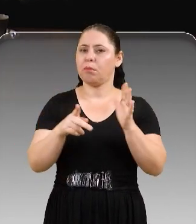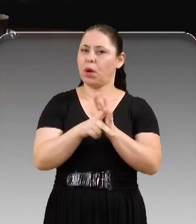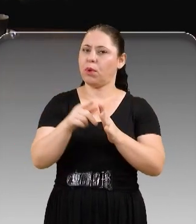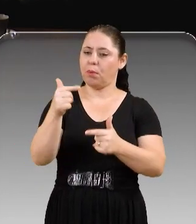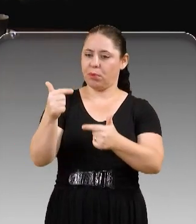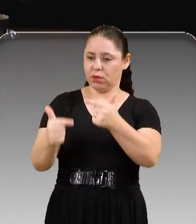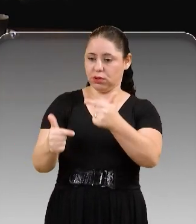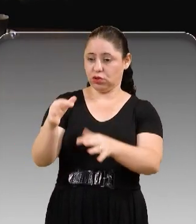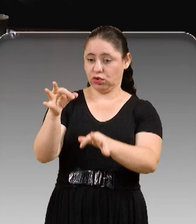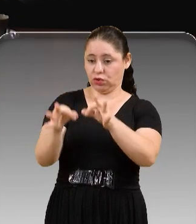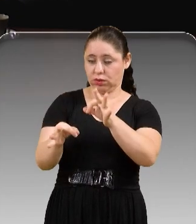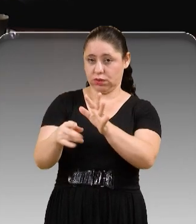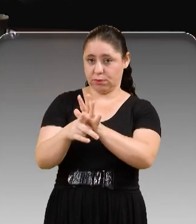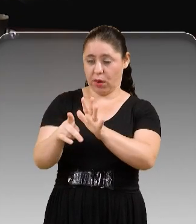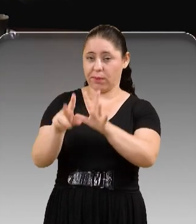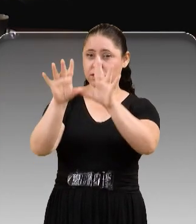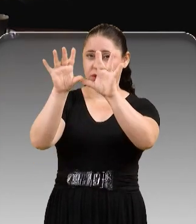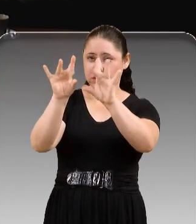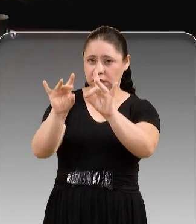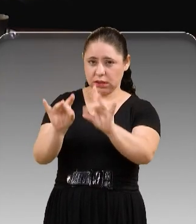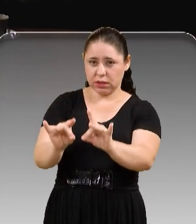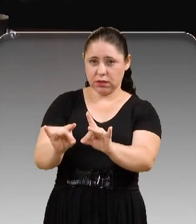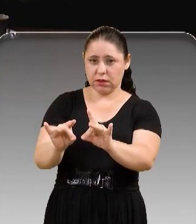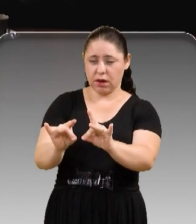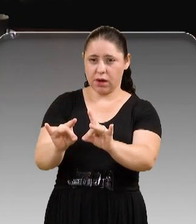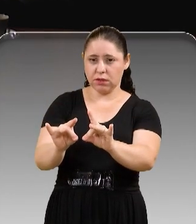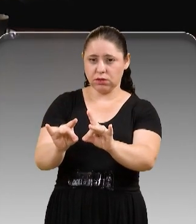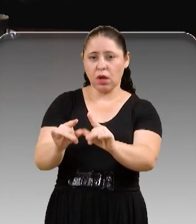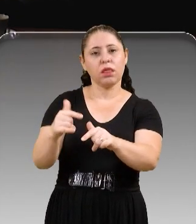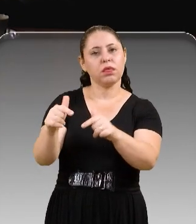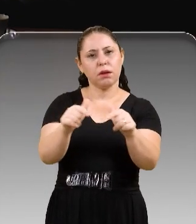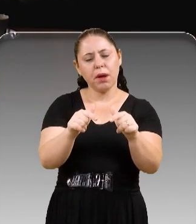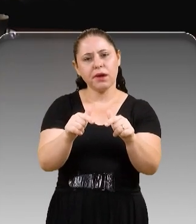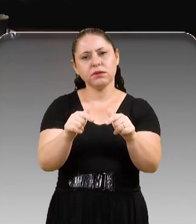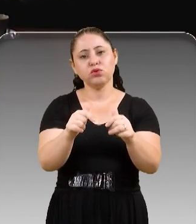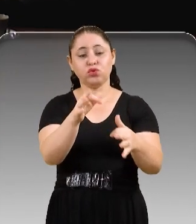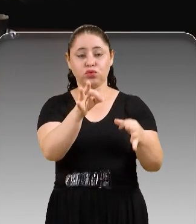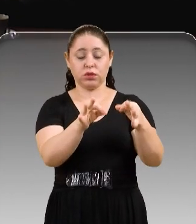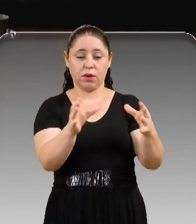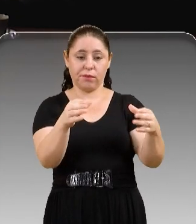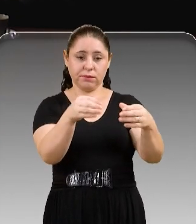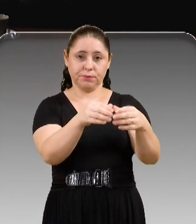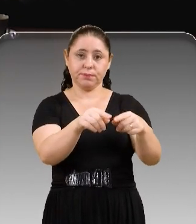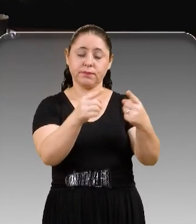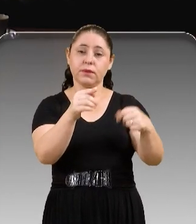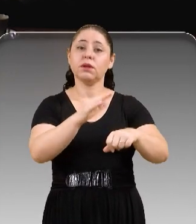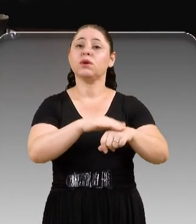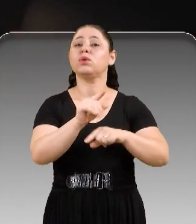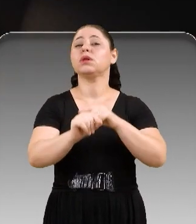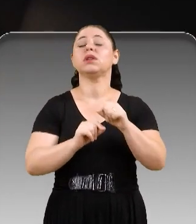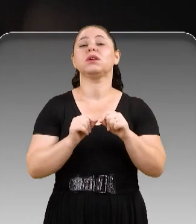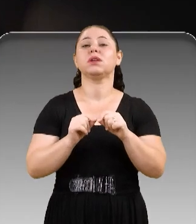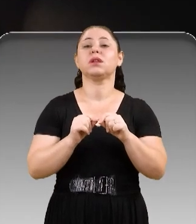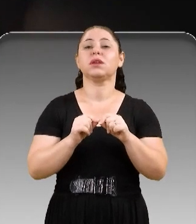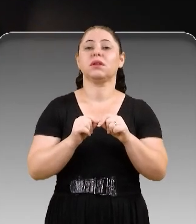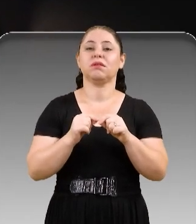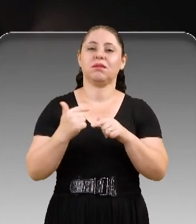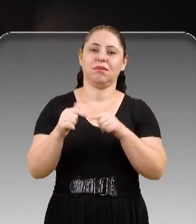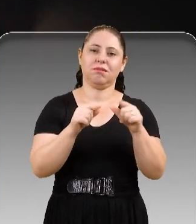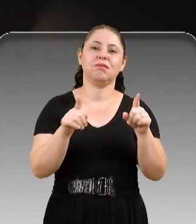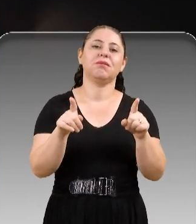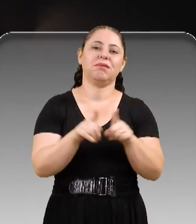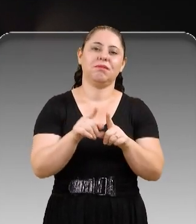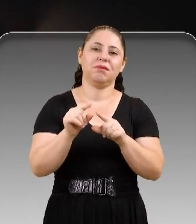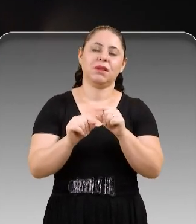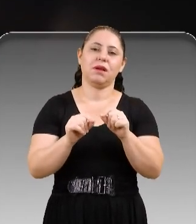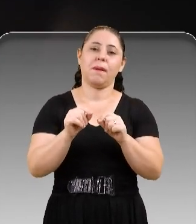digam respeito não só à política judiciária em si, estabelecer o fluxo de trabalho para o Poder Judiciário, mas mais do que isso, esse